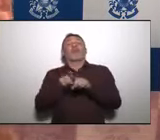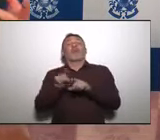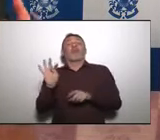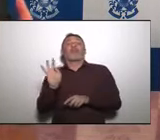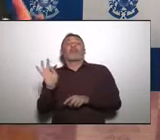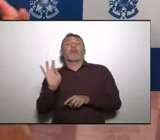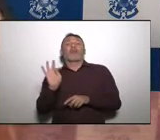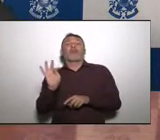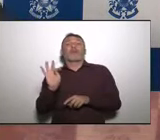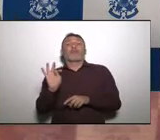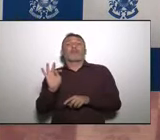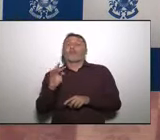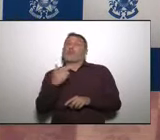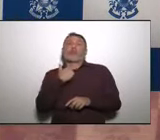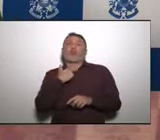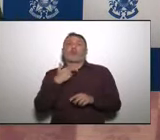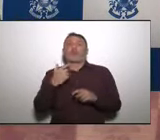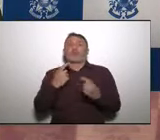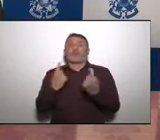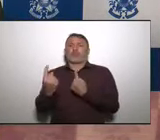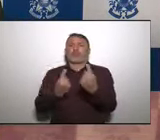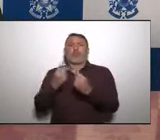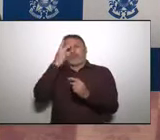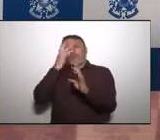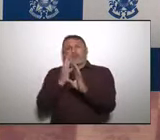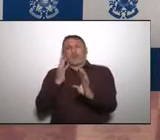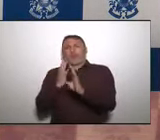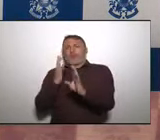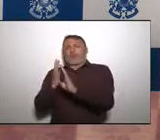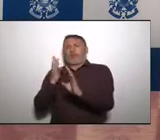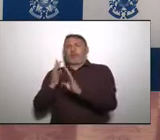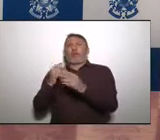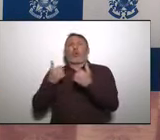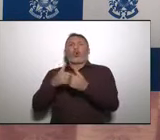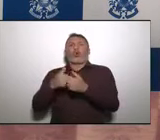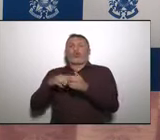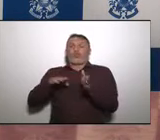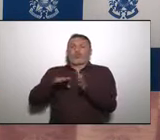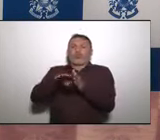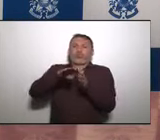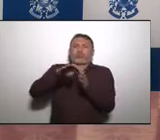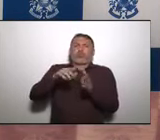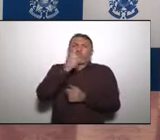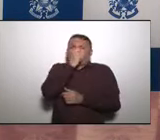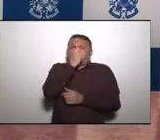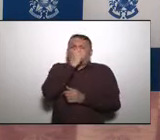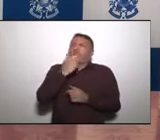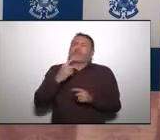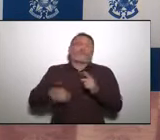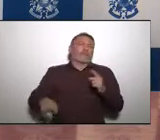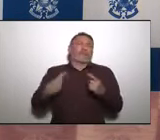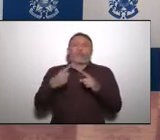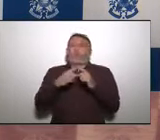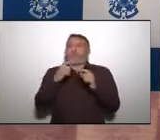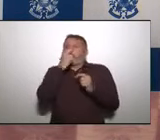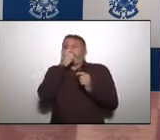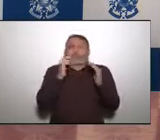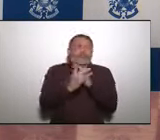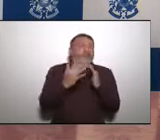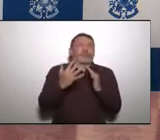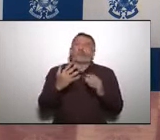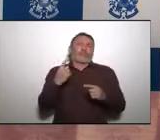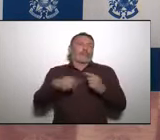de transmissão. Então, vamos discutir durante a semana se tem algum caminho que permita a gente ter, a gente alcançar o objetivo do isolamento,